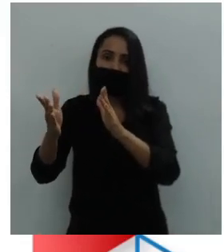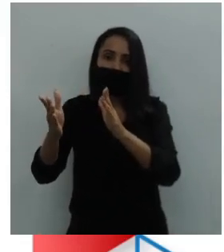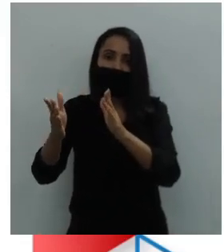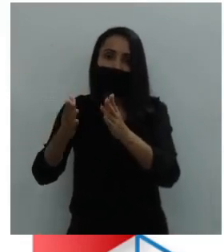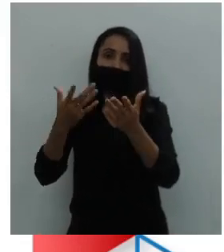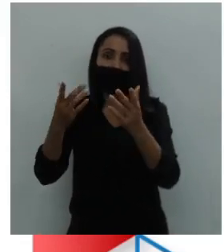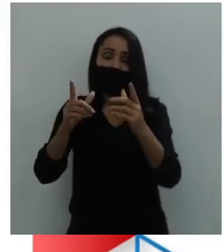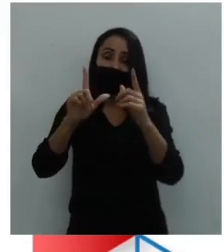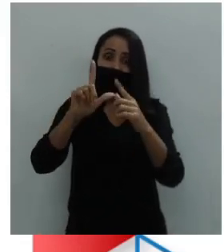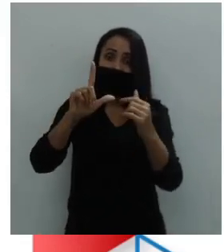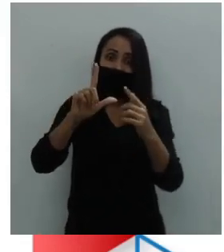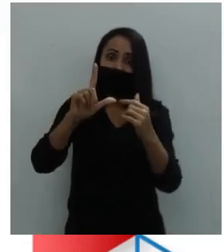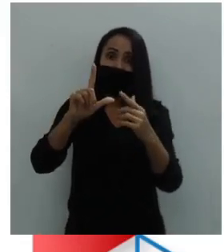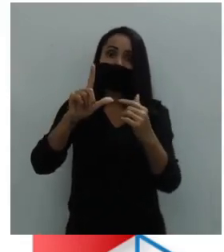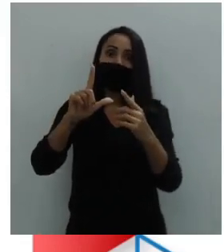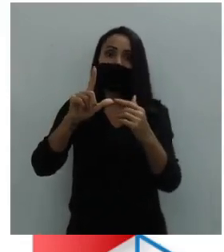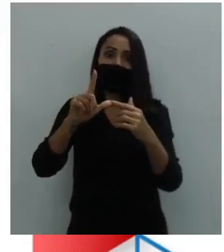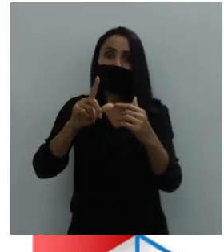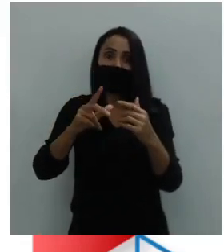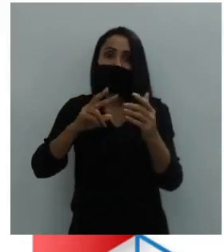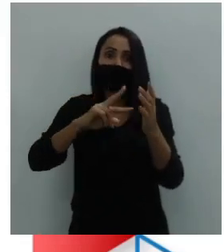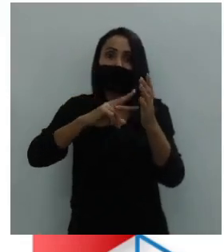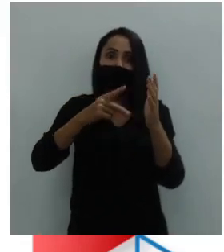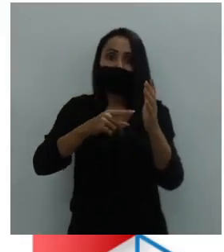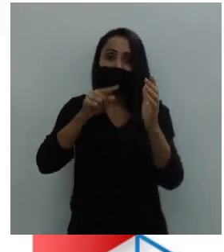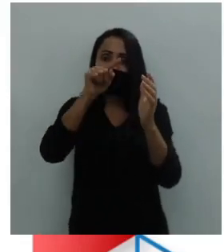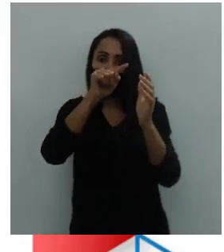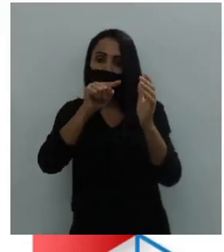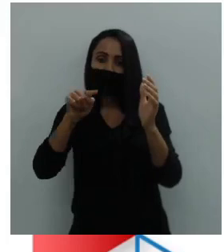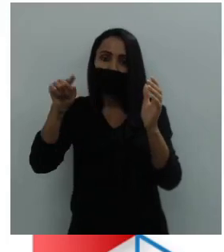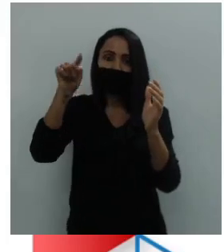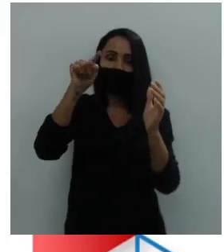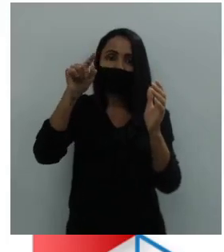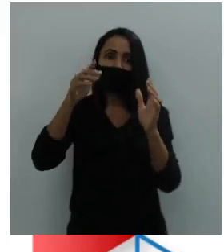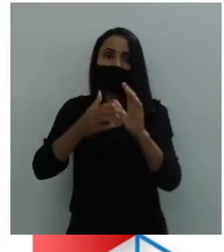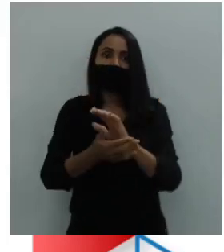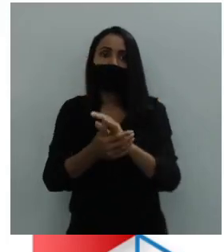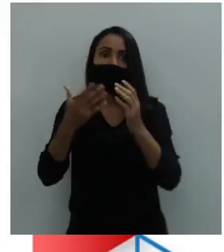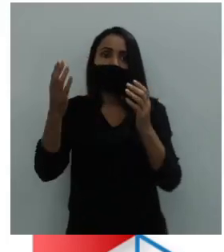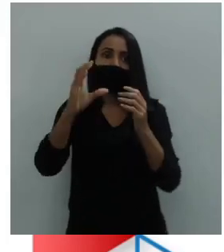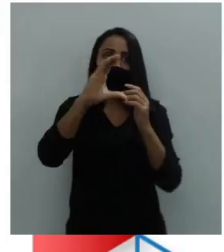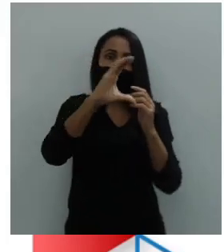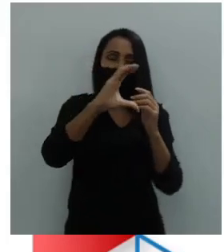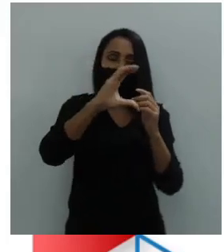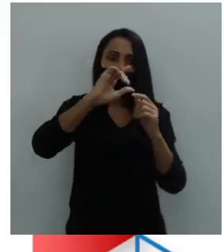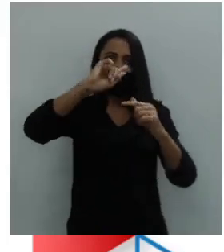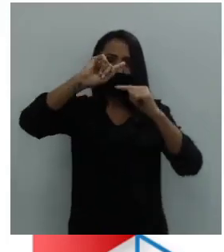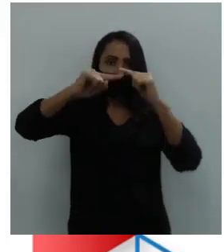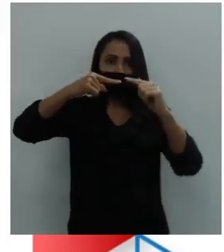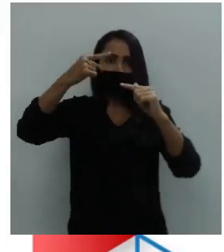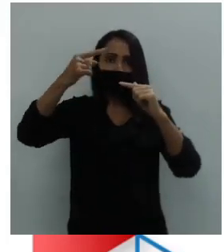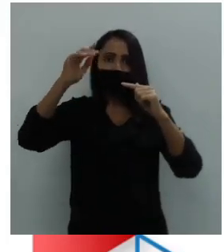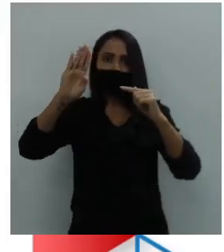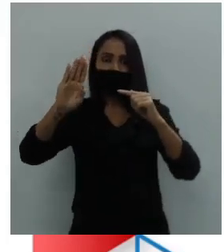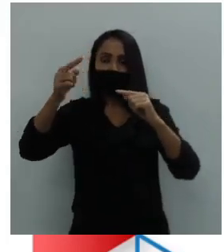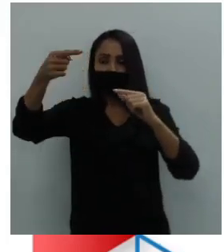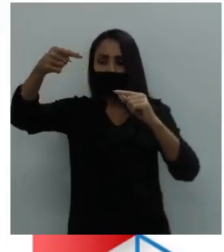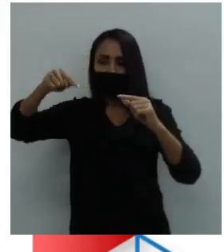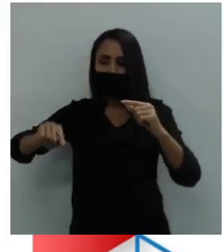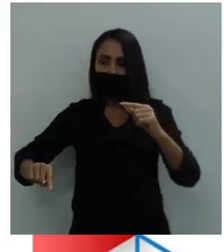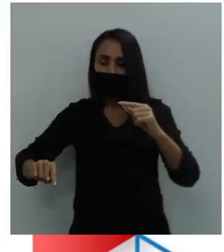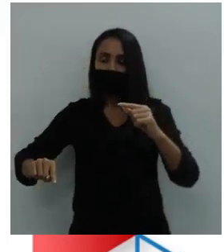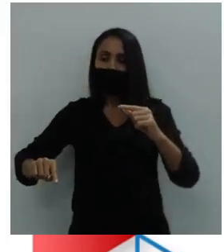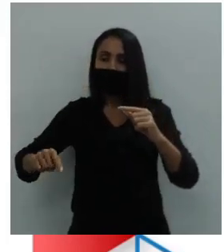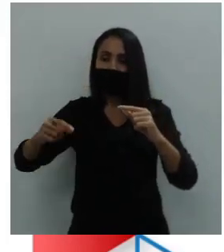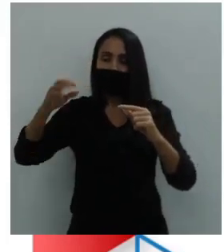das letras é no sentido horário. Então, o C só pode ser depois do B no ponto abaixo,